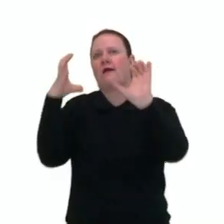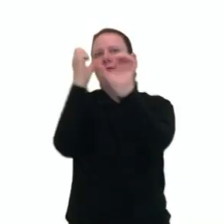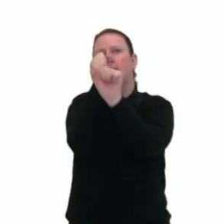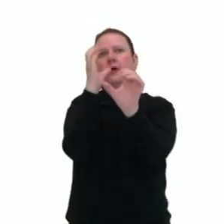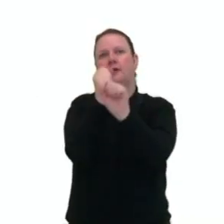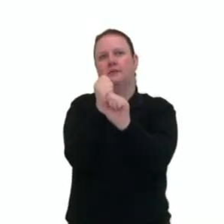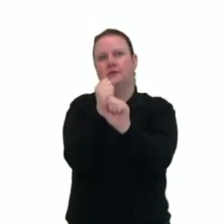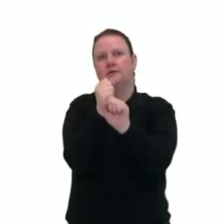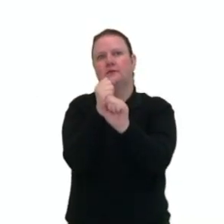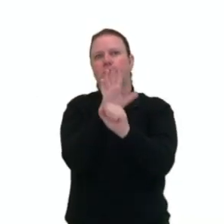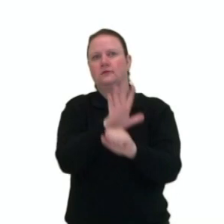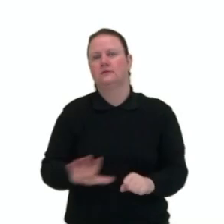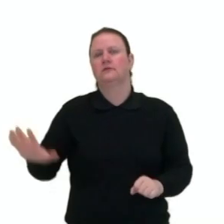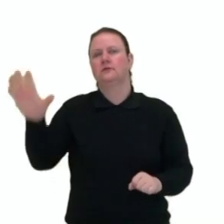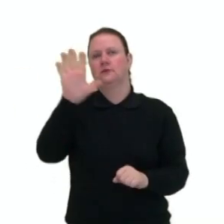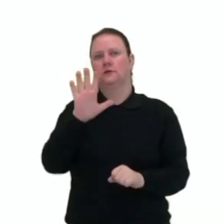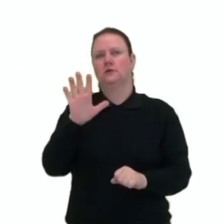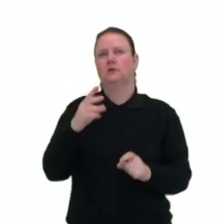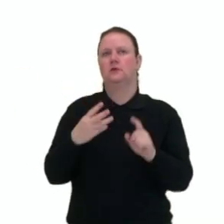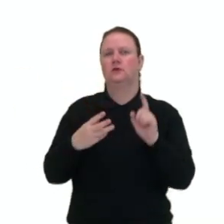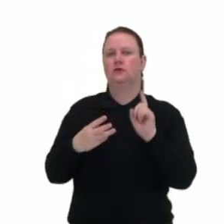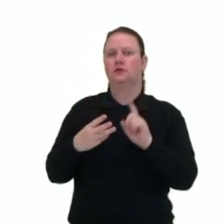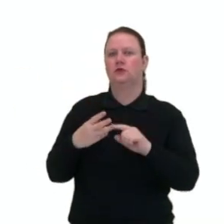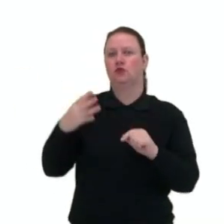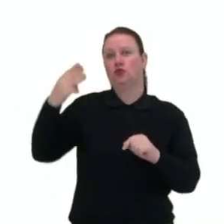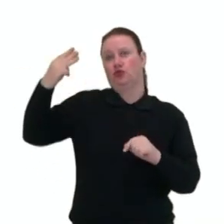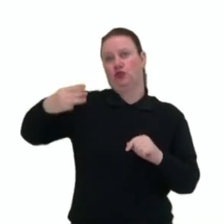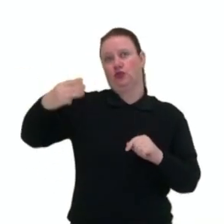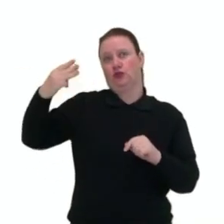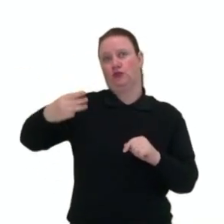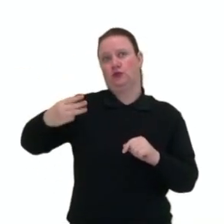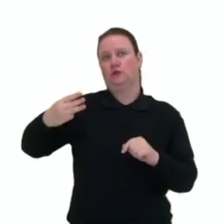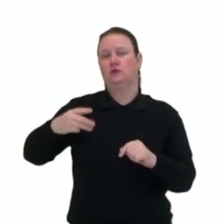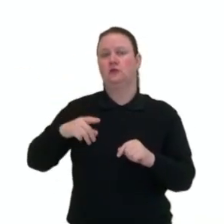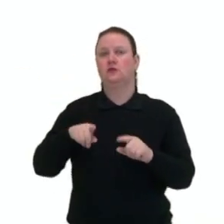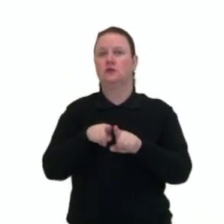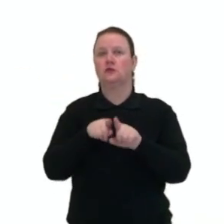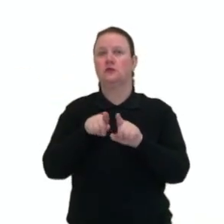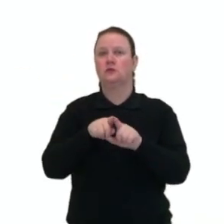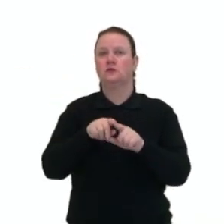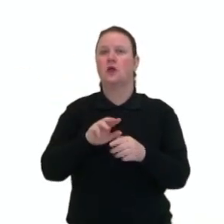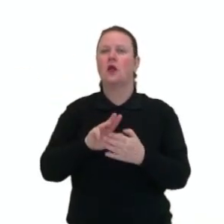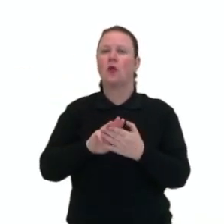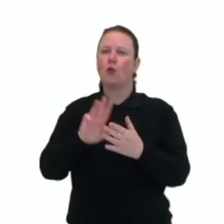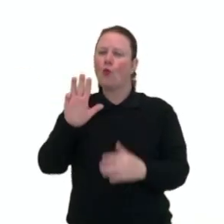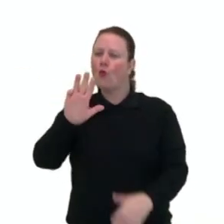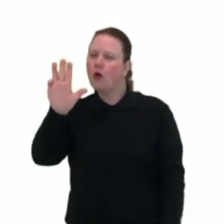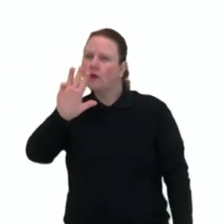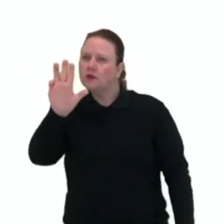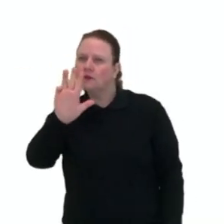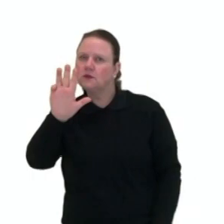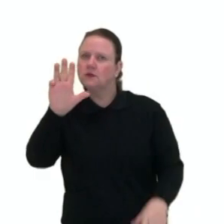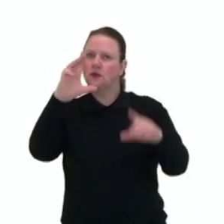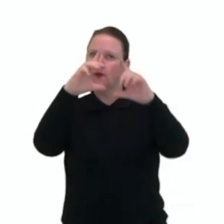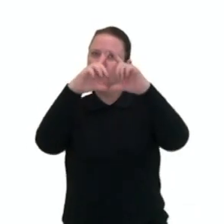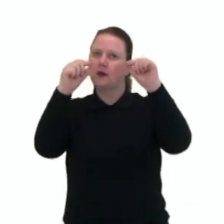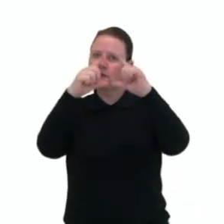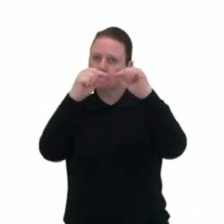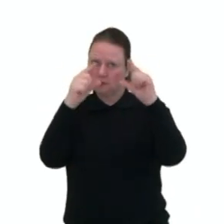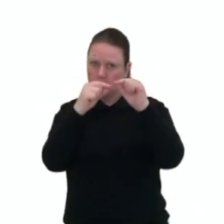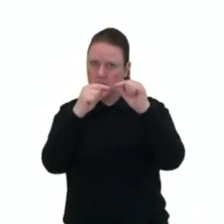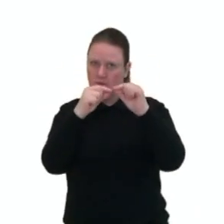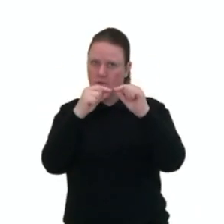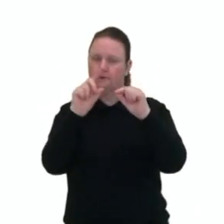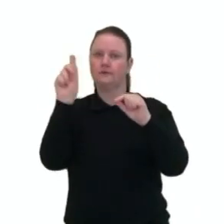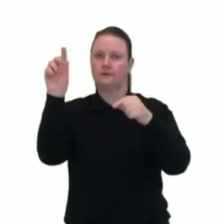estados, o Leonel Brizola venceu em 3 estados e o Luiz Inácio Lula da Silva venceu no Distrito Federal. E foram